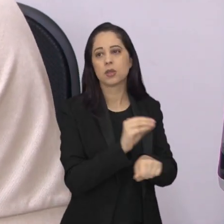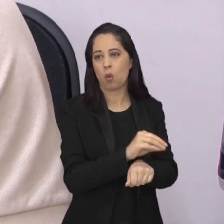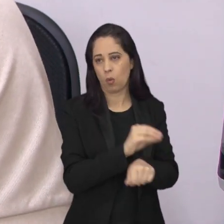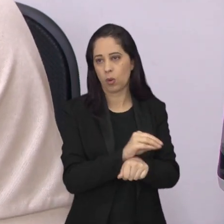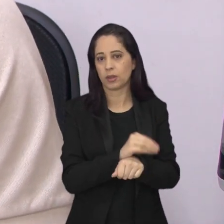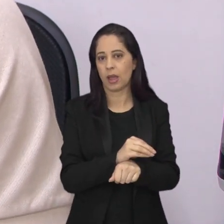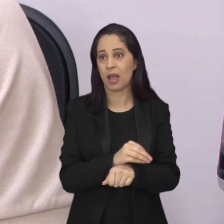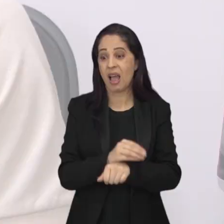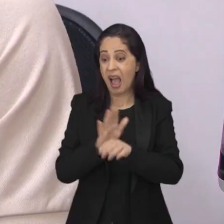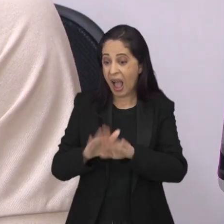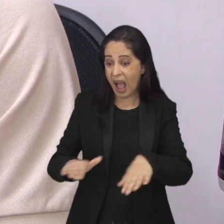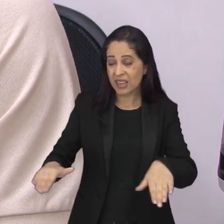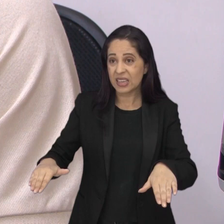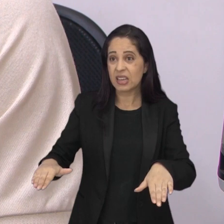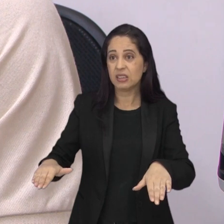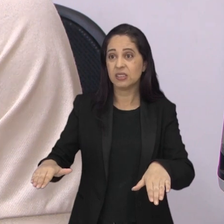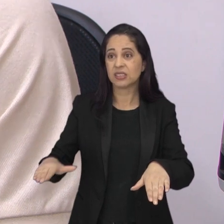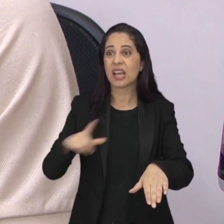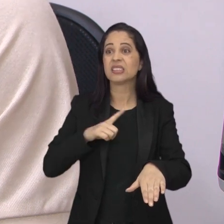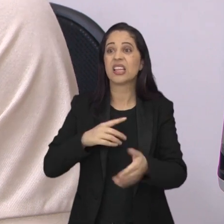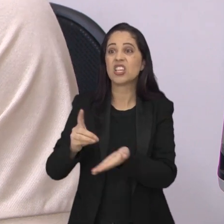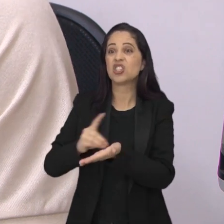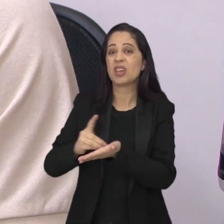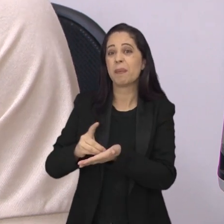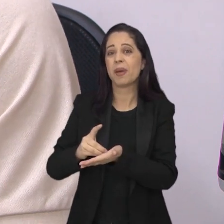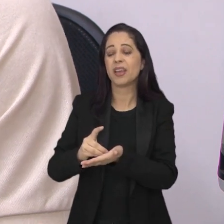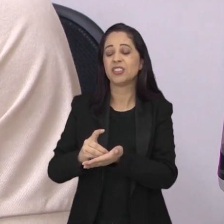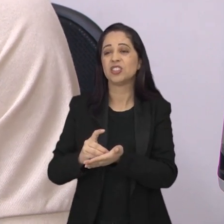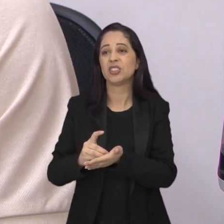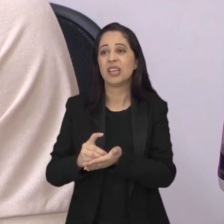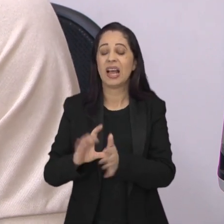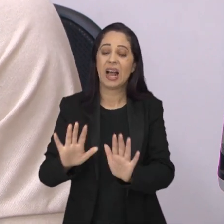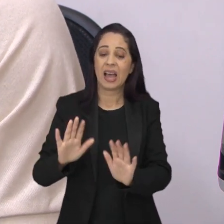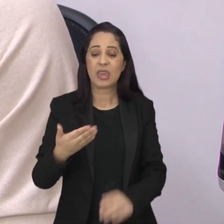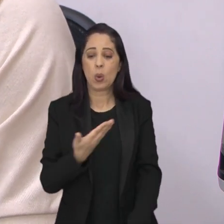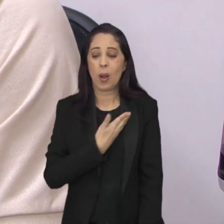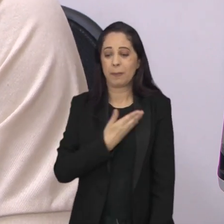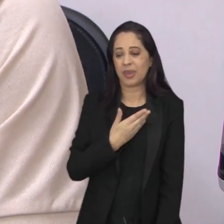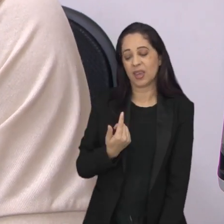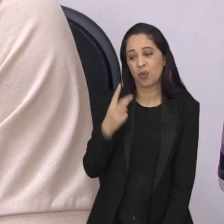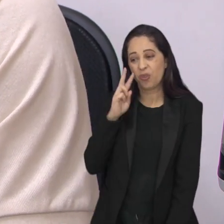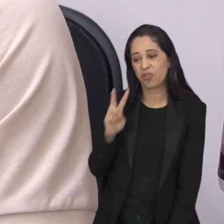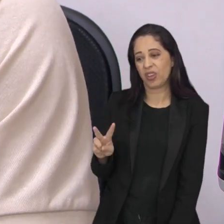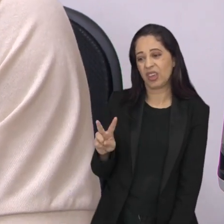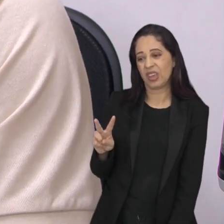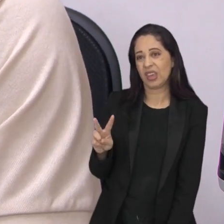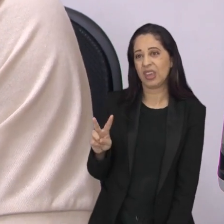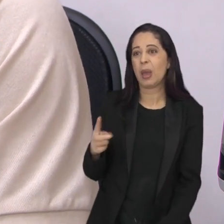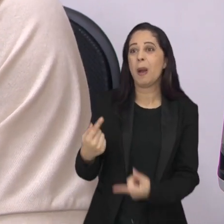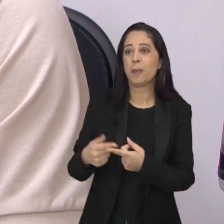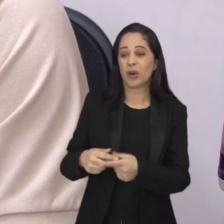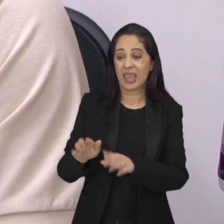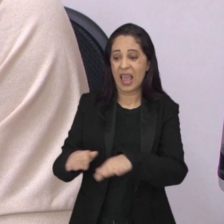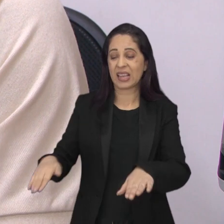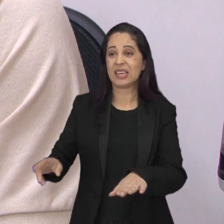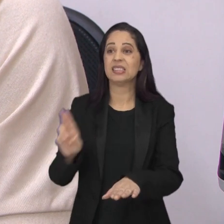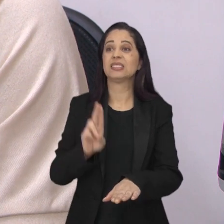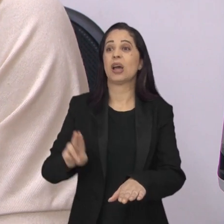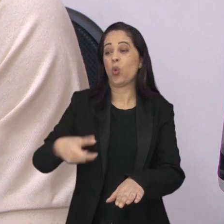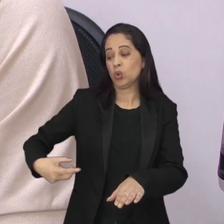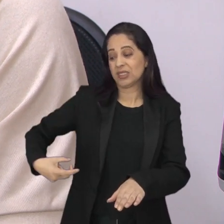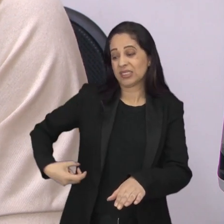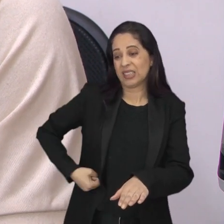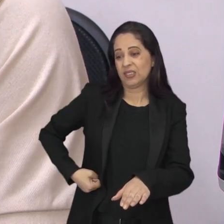para essas nossas crianças. A criança tem a diabetes, os coleguinhas às vezes ficam meio assim, né? Vê a criança tomando